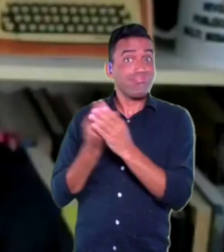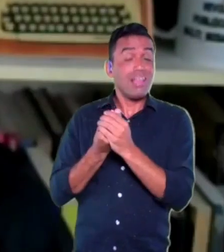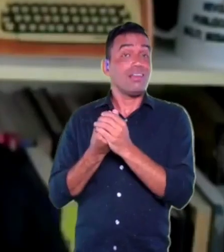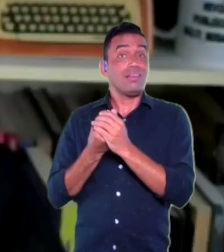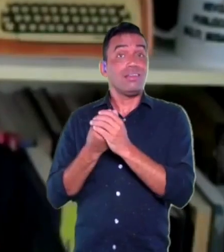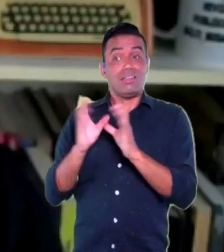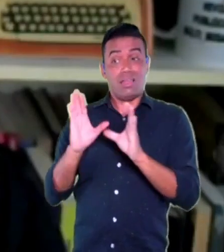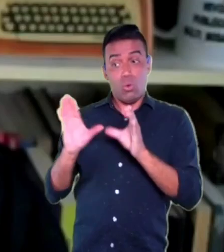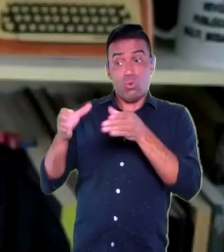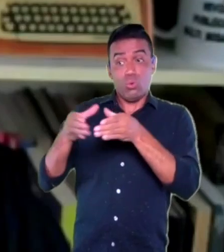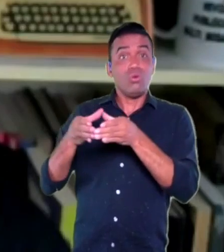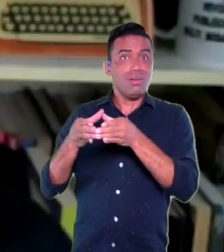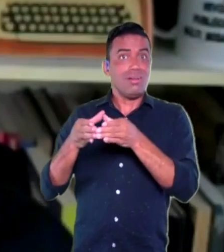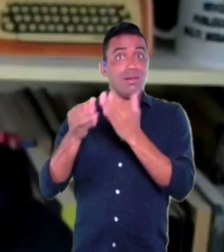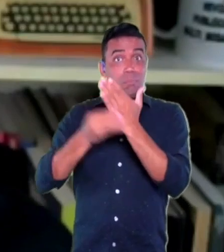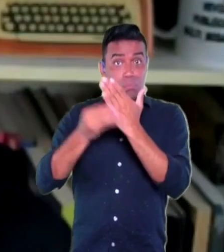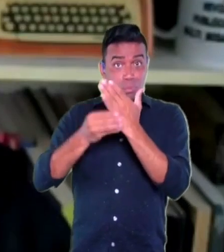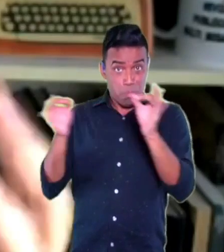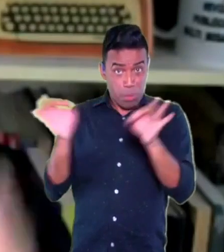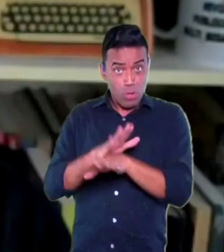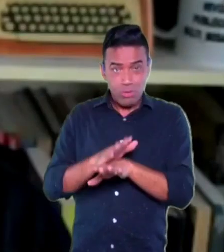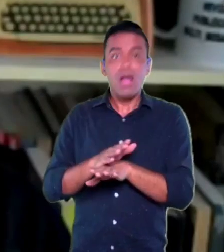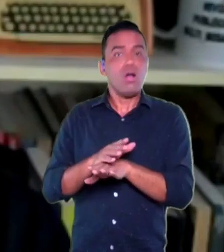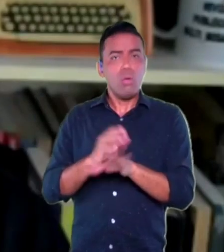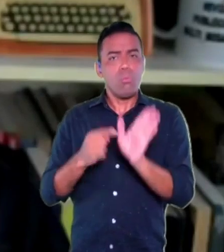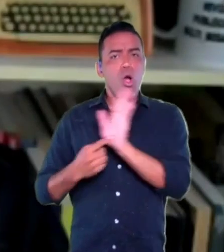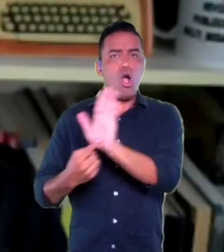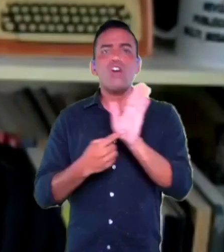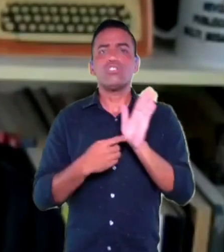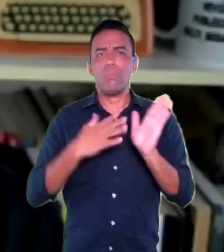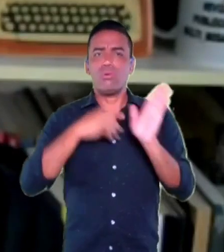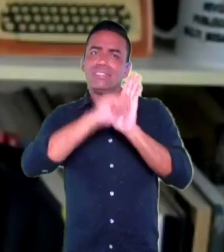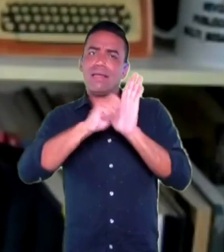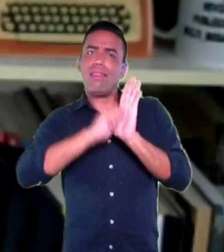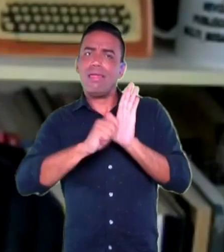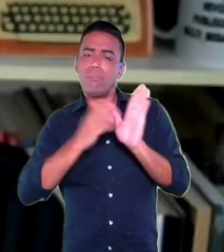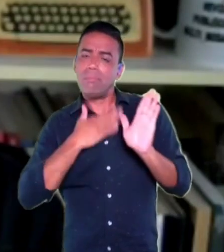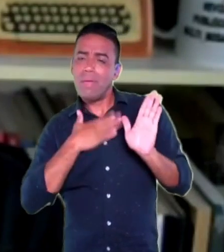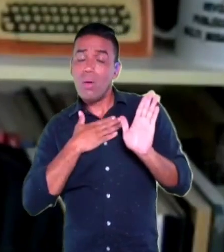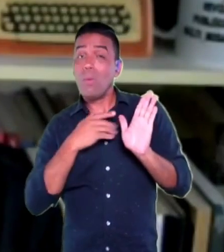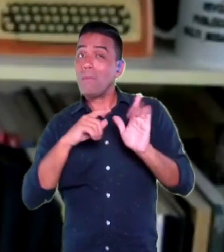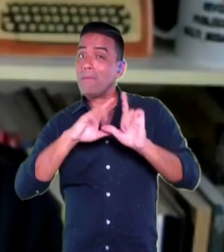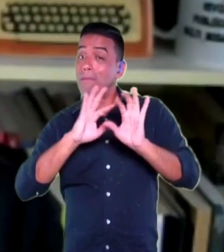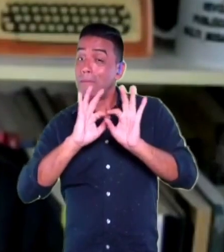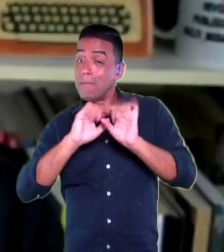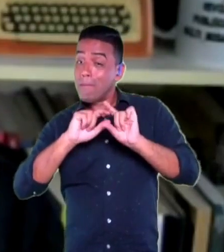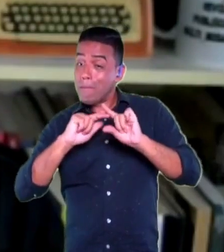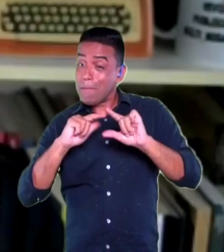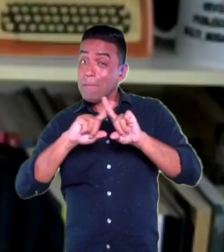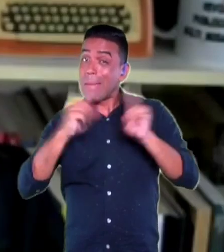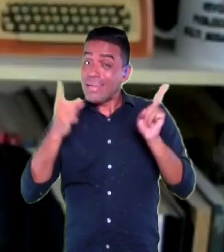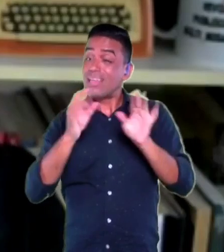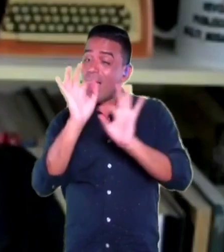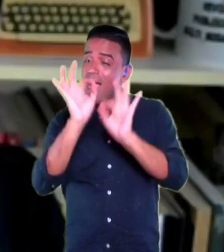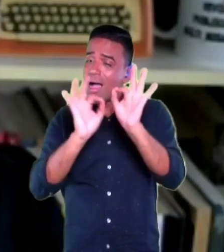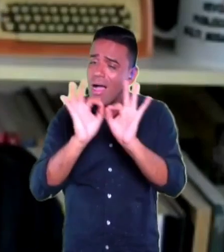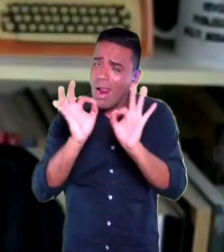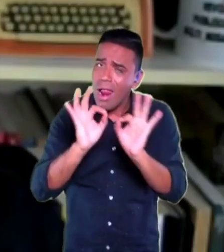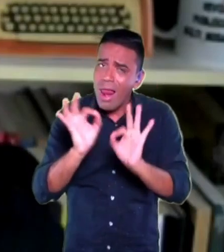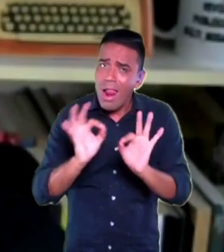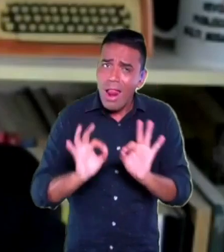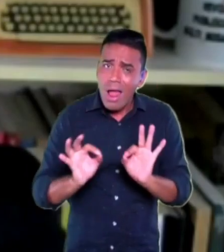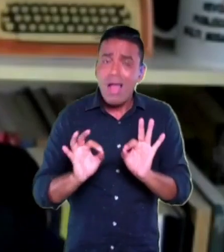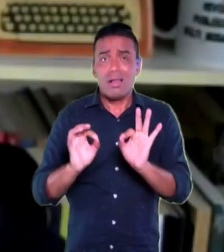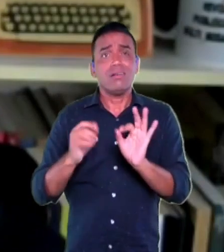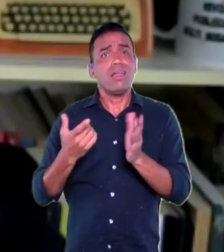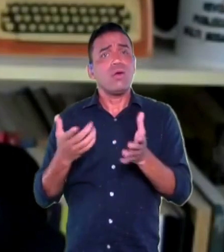livro pronto, eu chego lá com o meu original. Mas eu chego com o meu original o mais arrumado possível, né, e quero trabalhar com